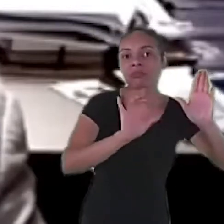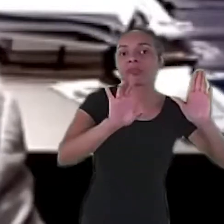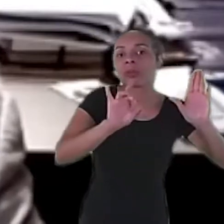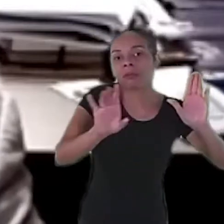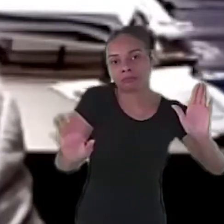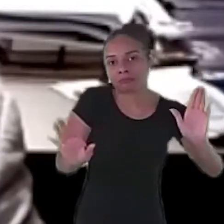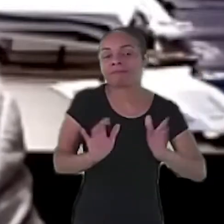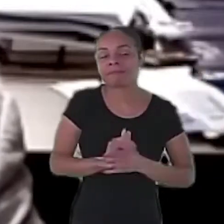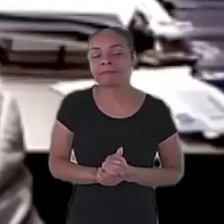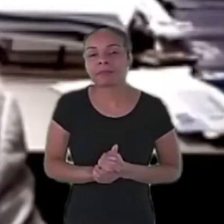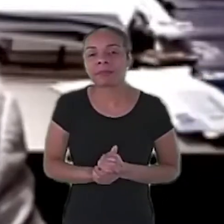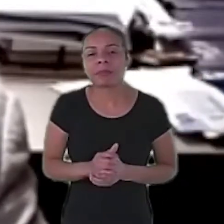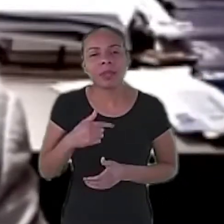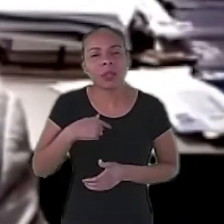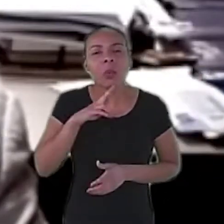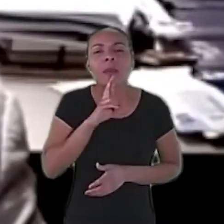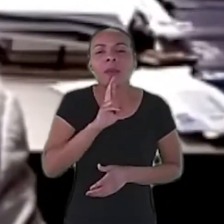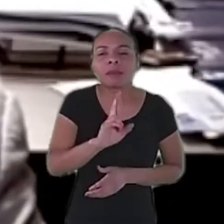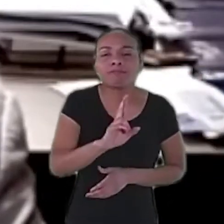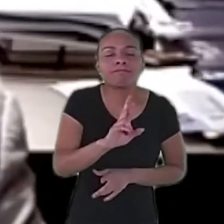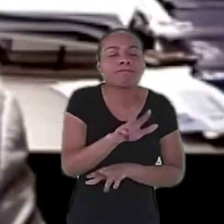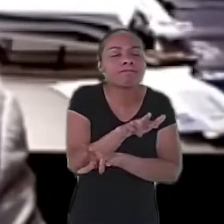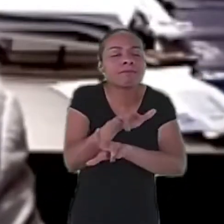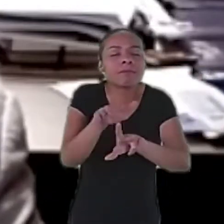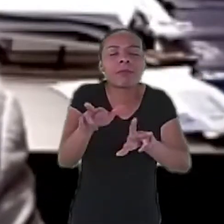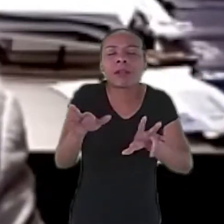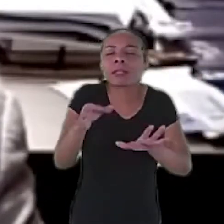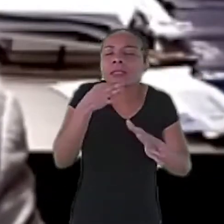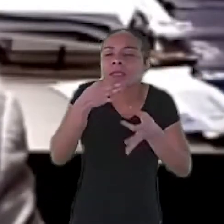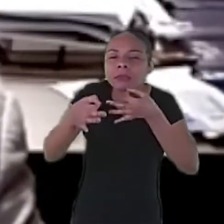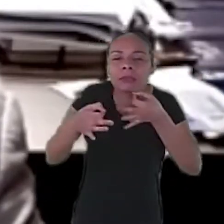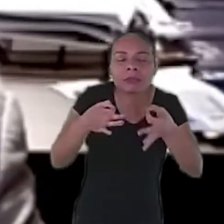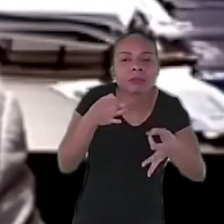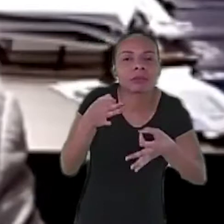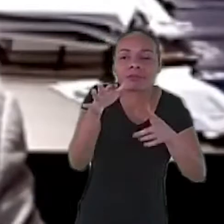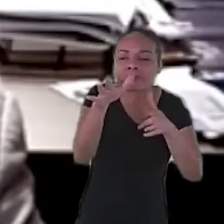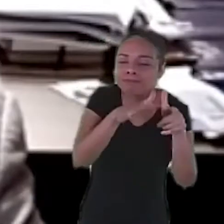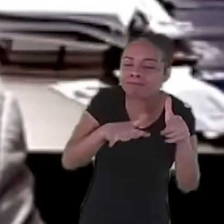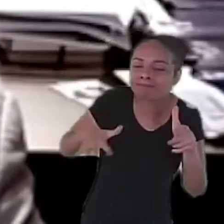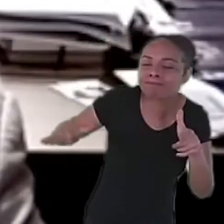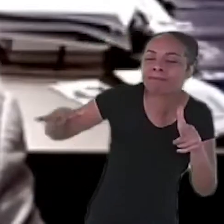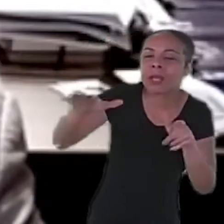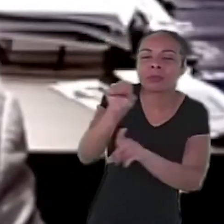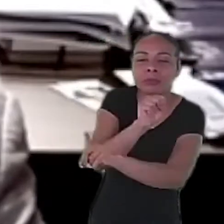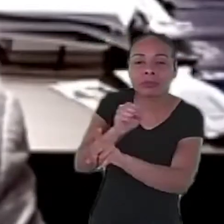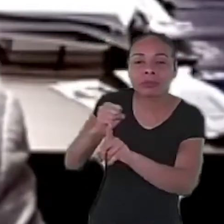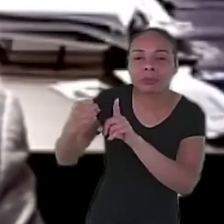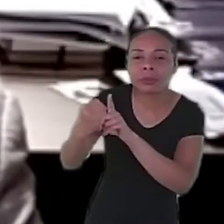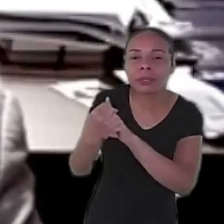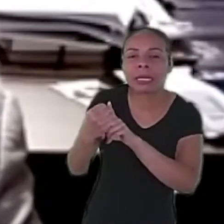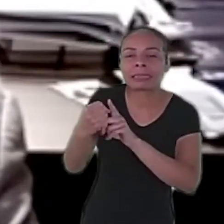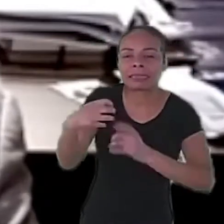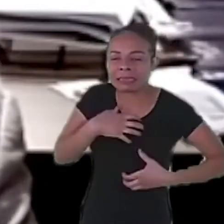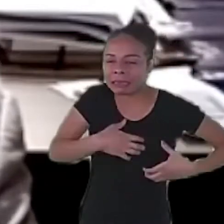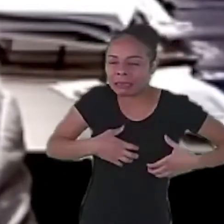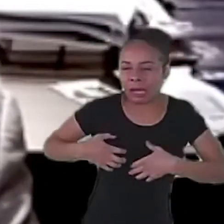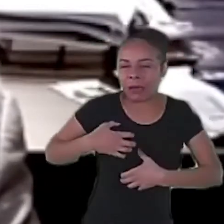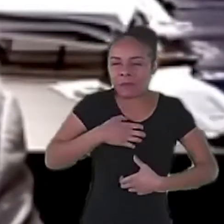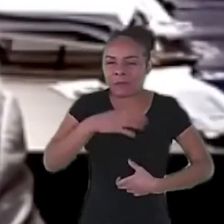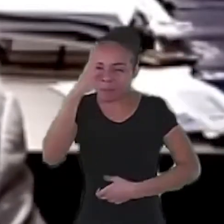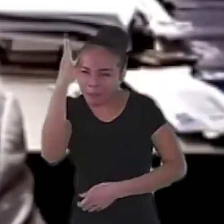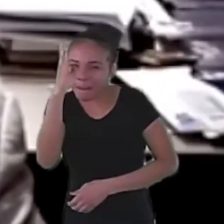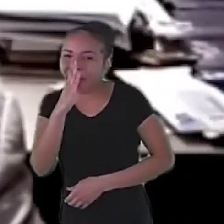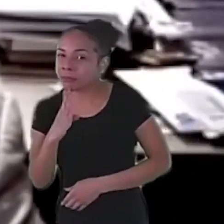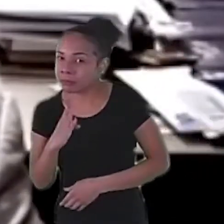questões contemporâneas, a meu ver, que afligem a humanidade em geral, que afligem o Brasil e que, portanto, devem